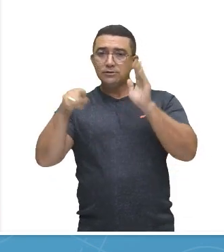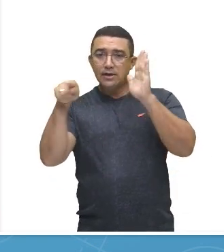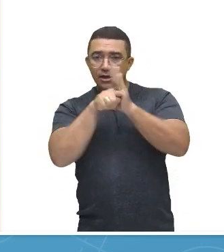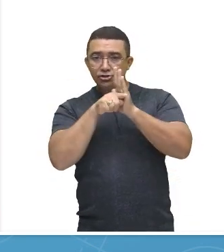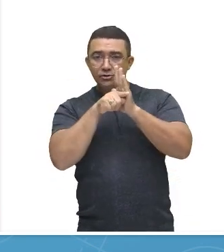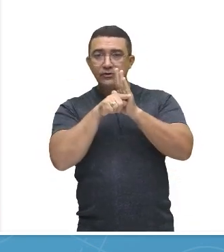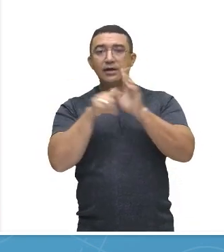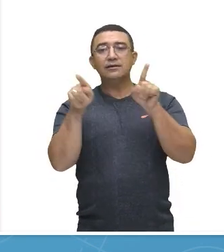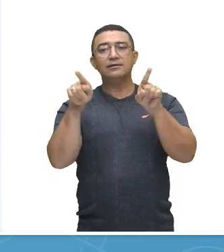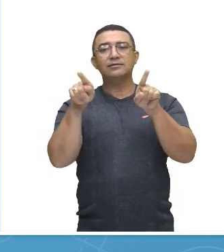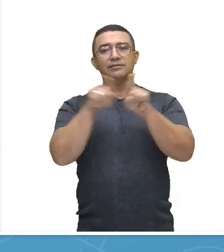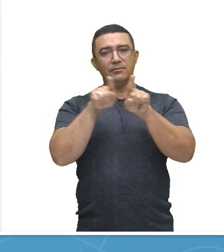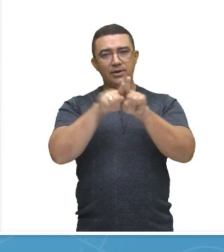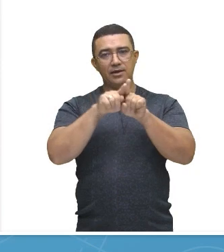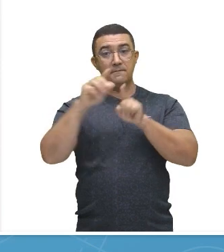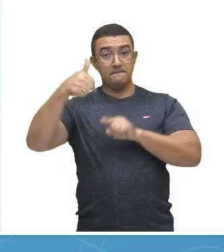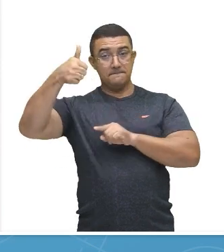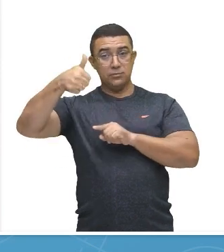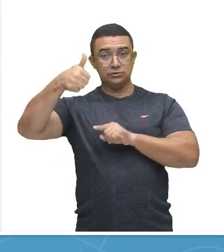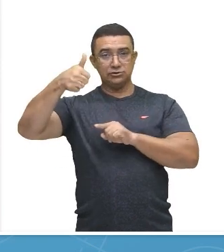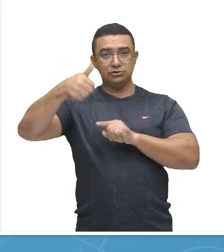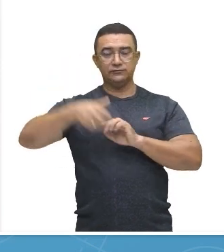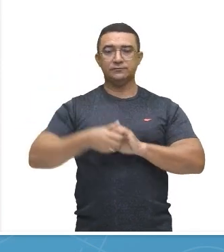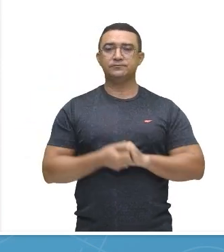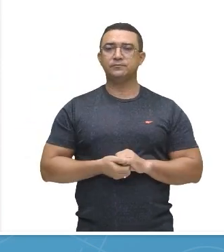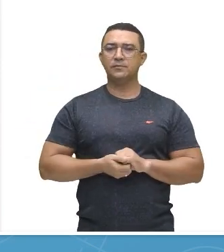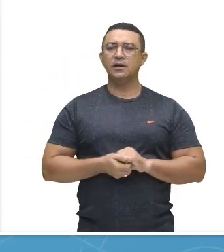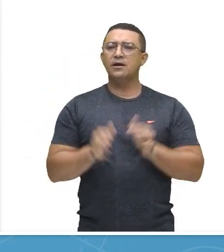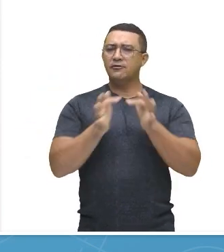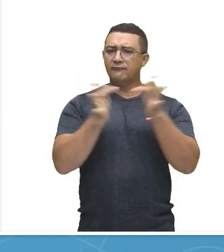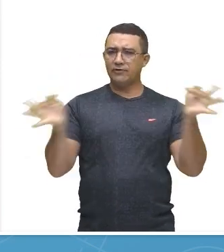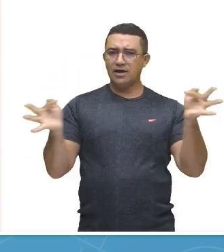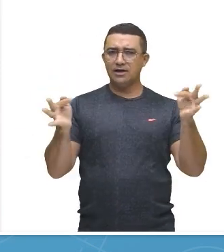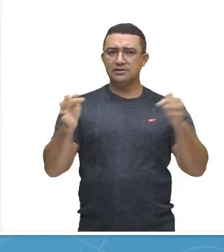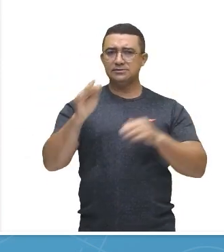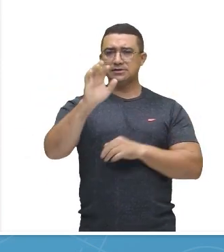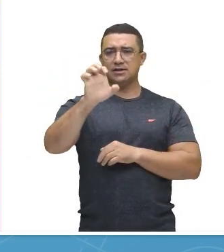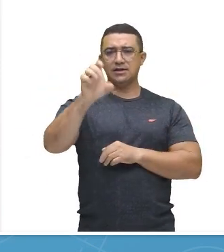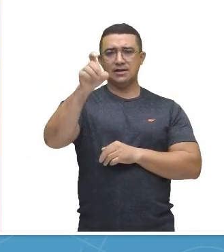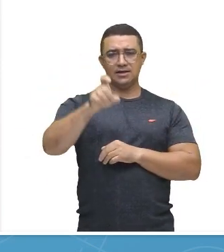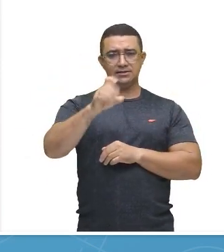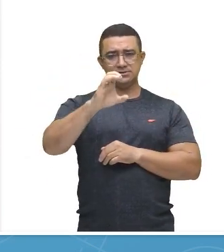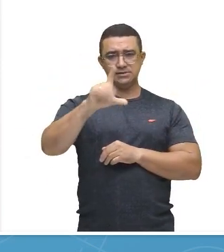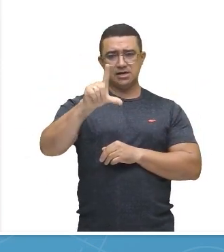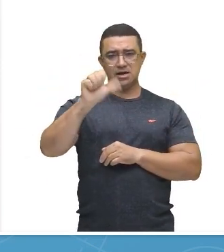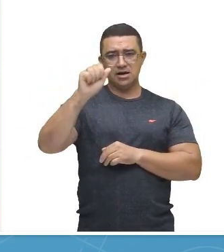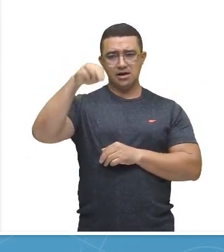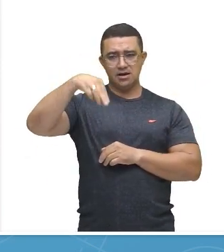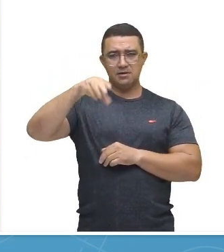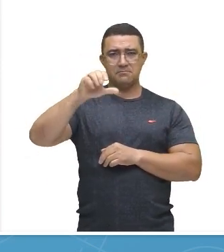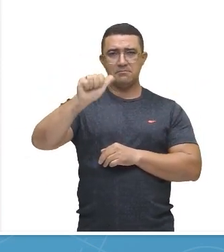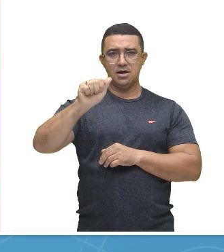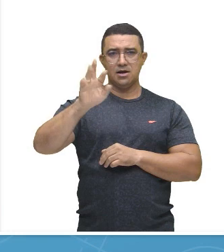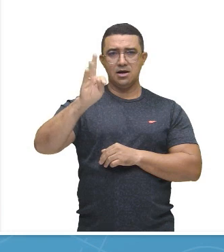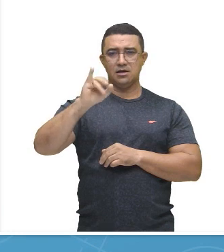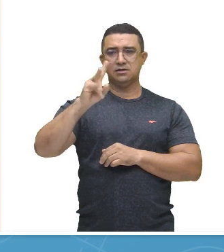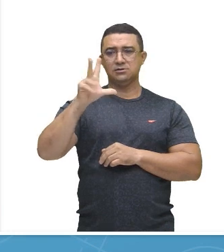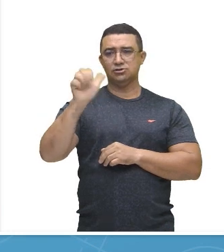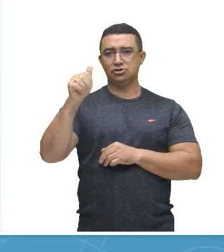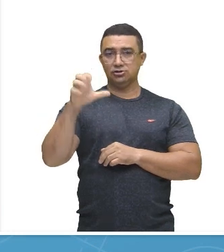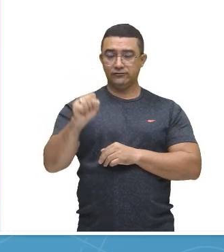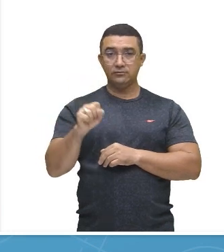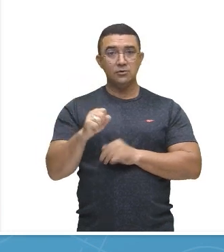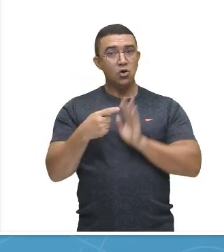que você respondeu quando eu perguntei sim ou não? Foi assim que você respondeu? Foi? Exclamativas indicam